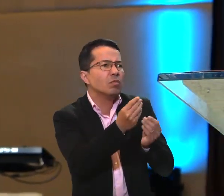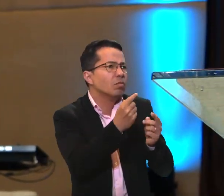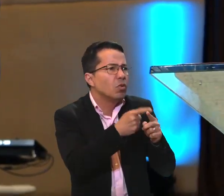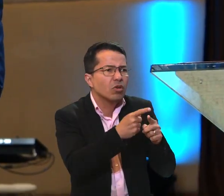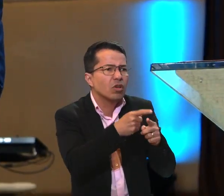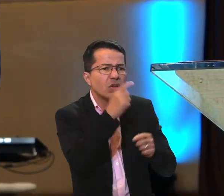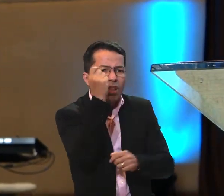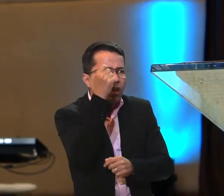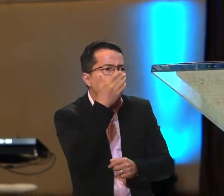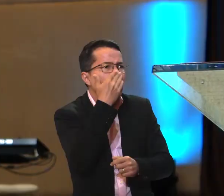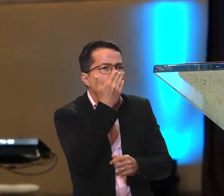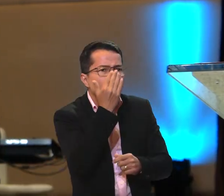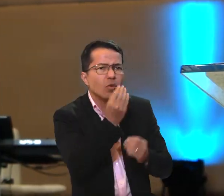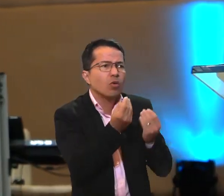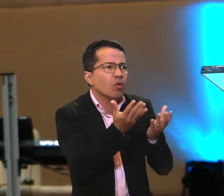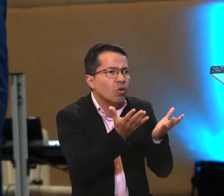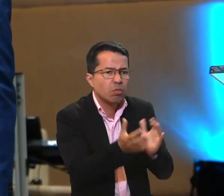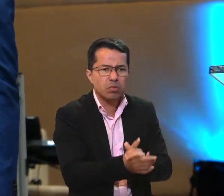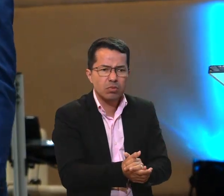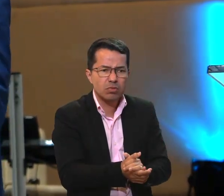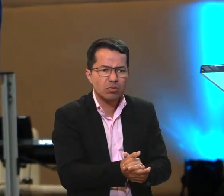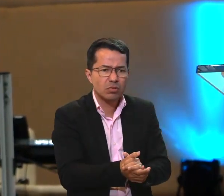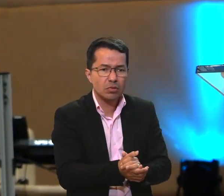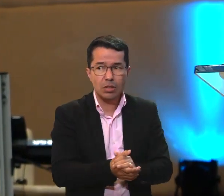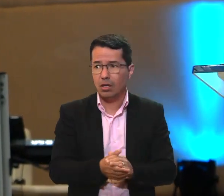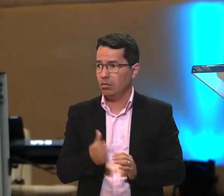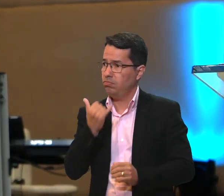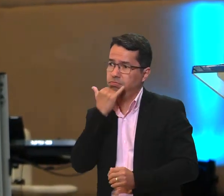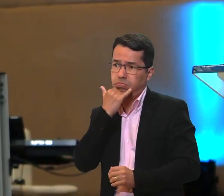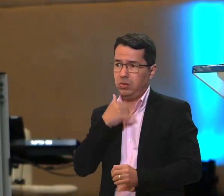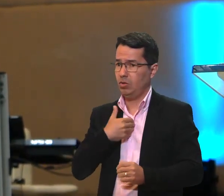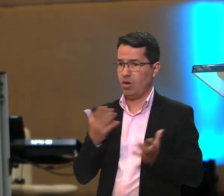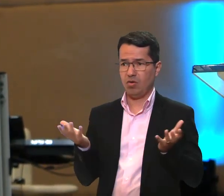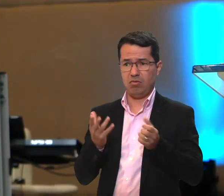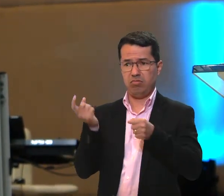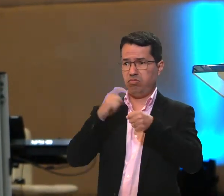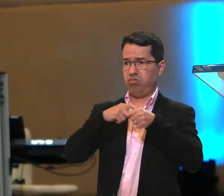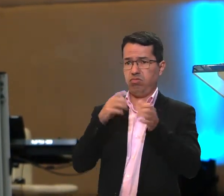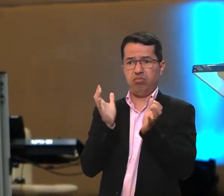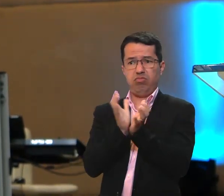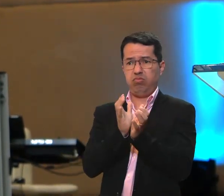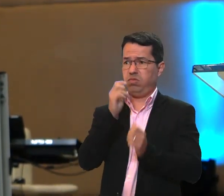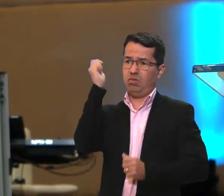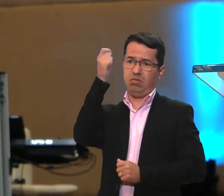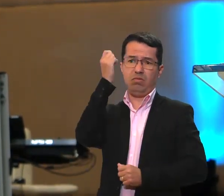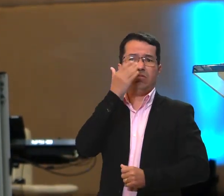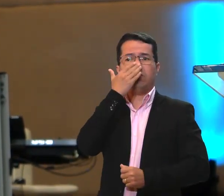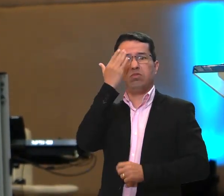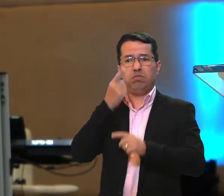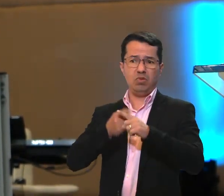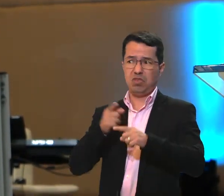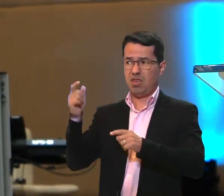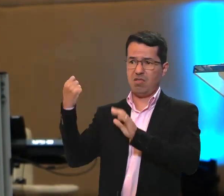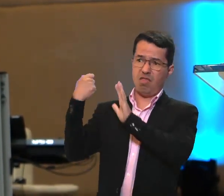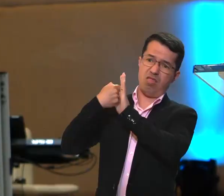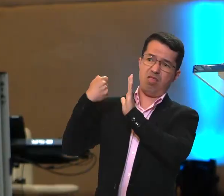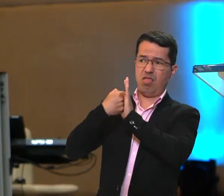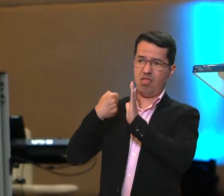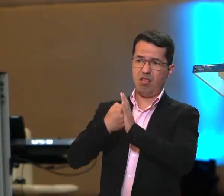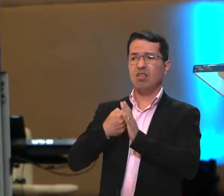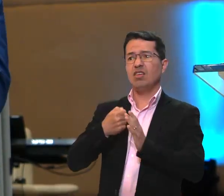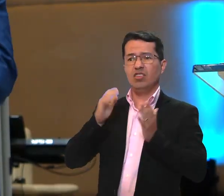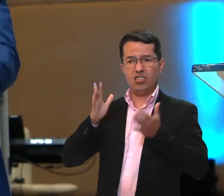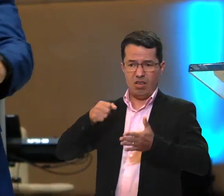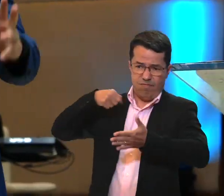proposta deles, eles iam espancar o meu pai. E aí eu resisti, mas eles espancaram o meu